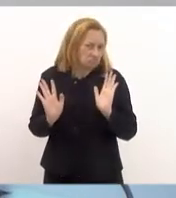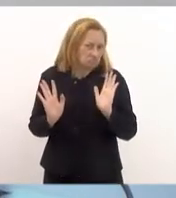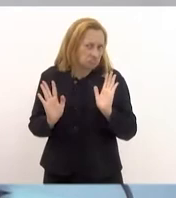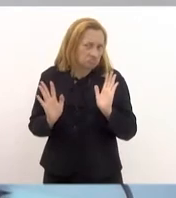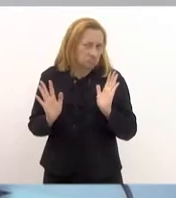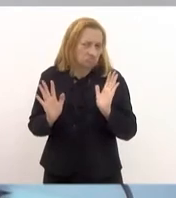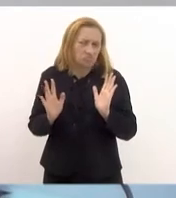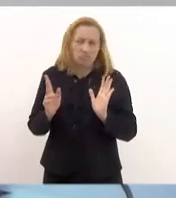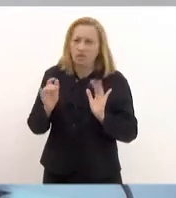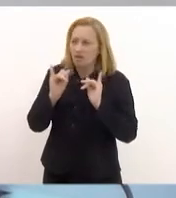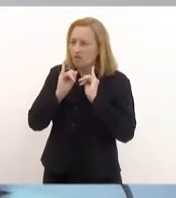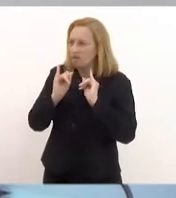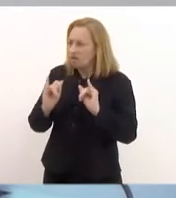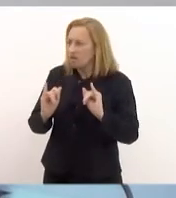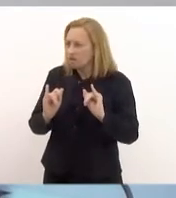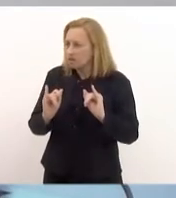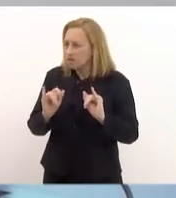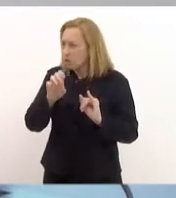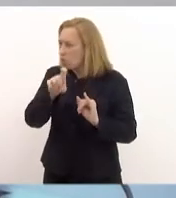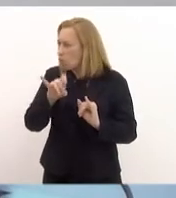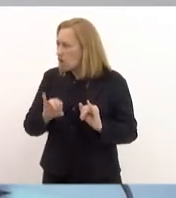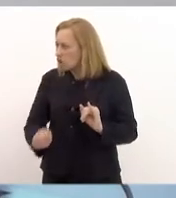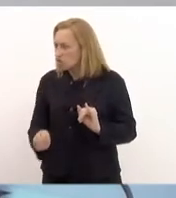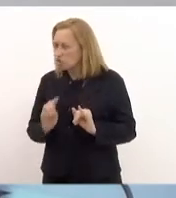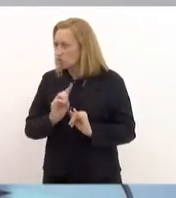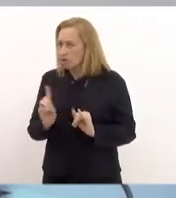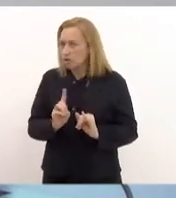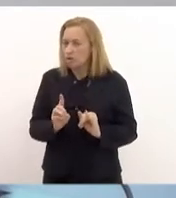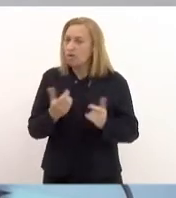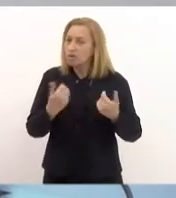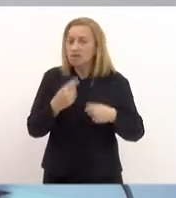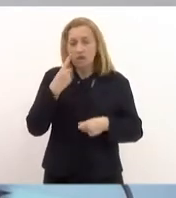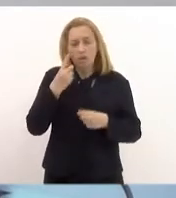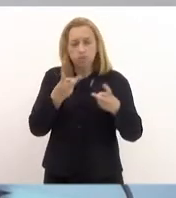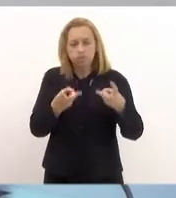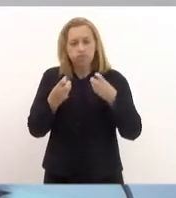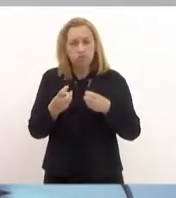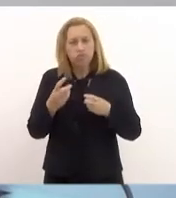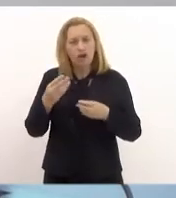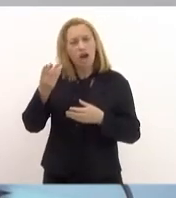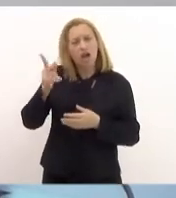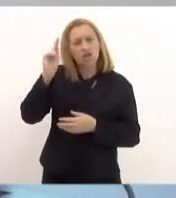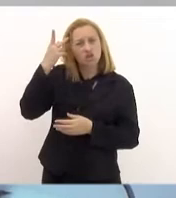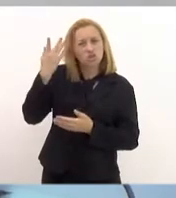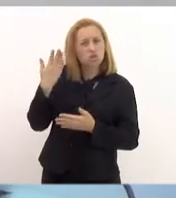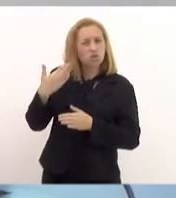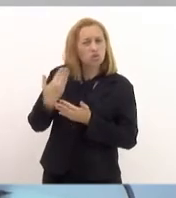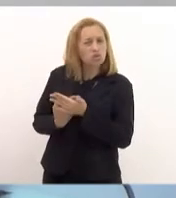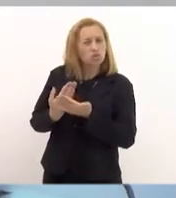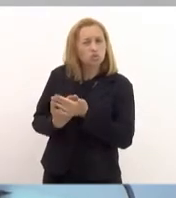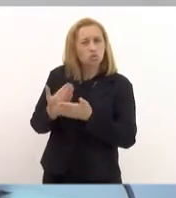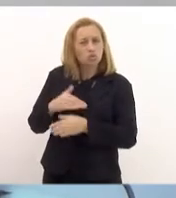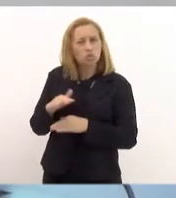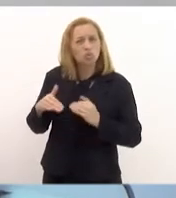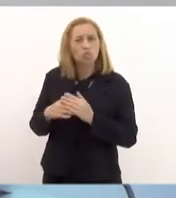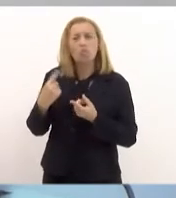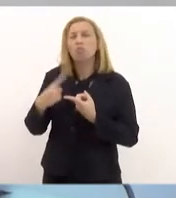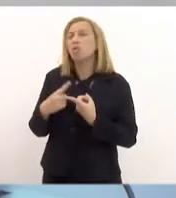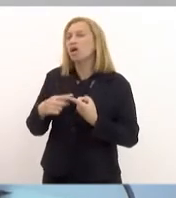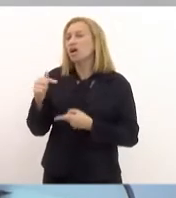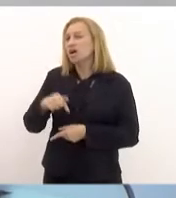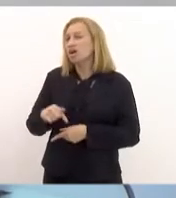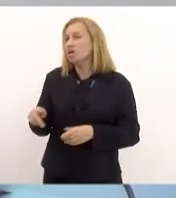simplesmente declarar um eixo, sem considerar esse histórico todo, esses estudos todos. Porque aqui,